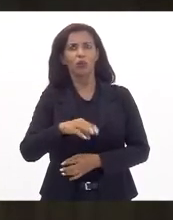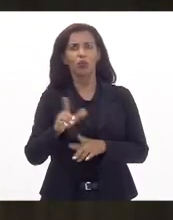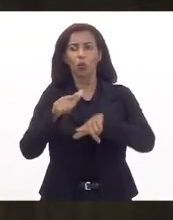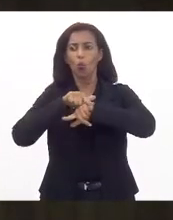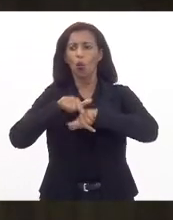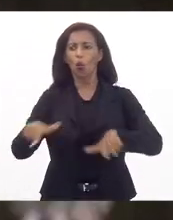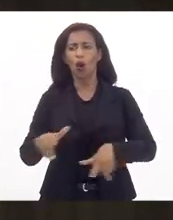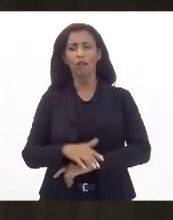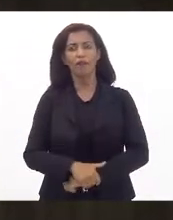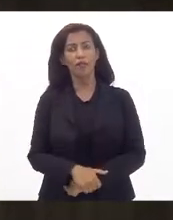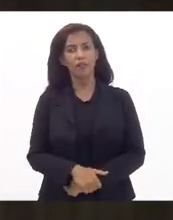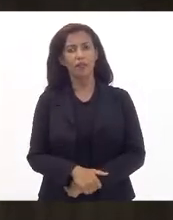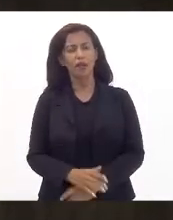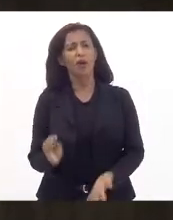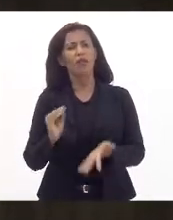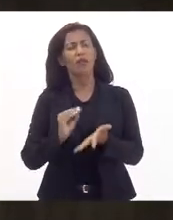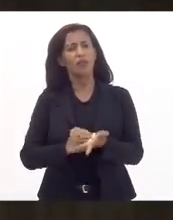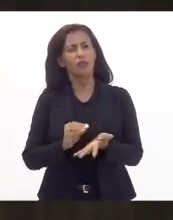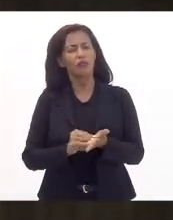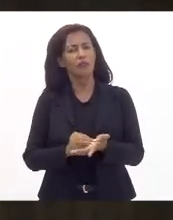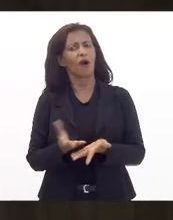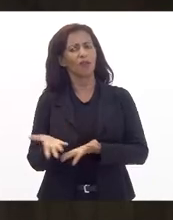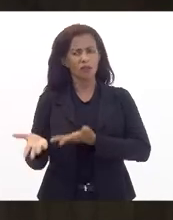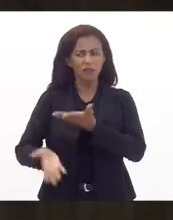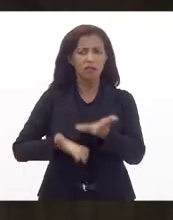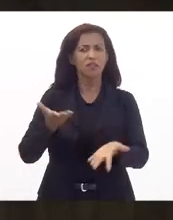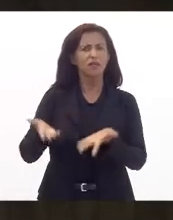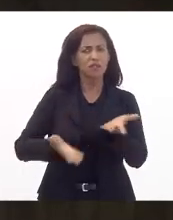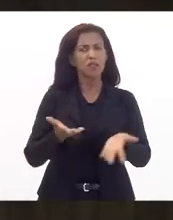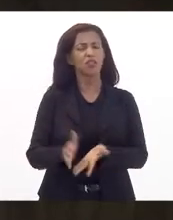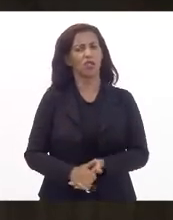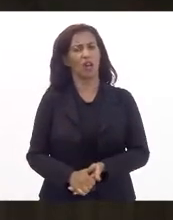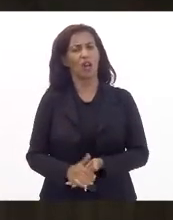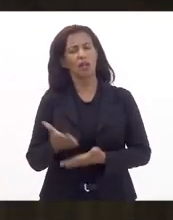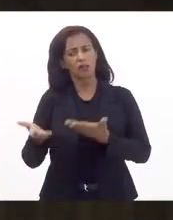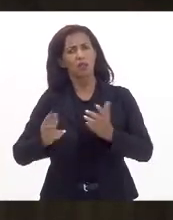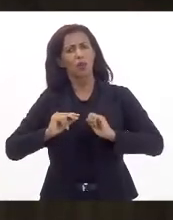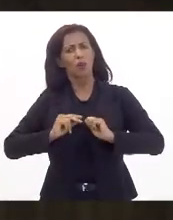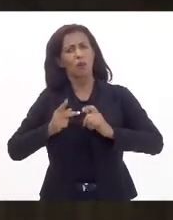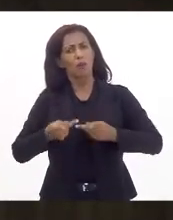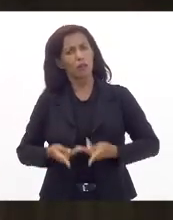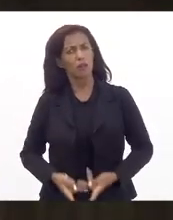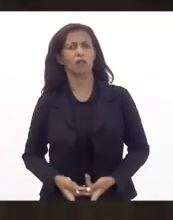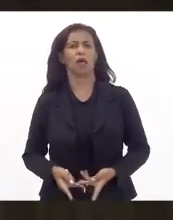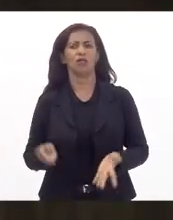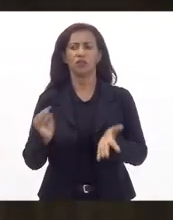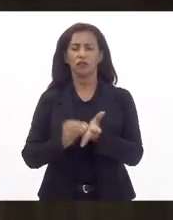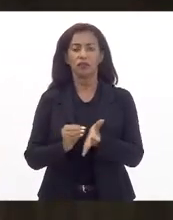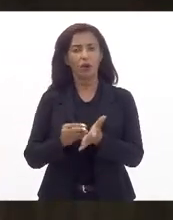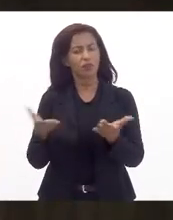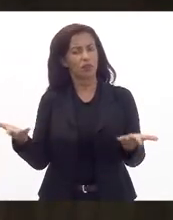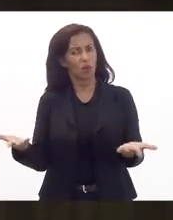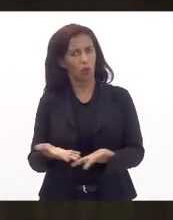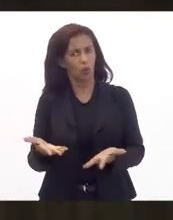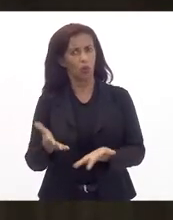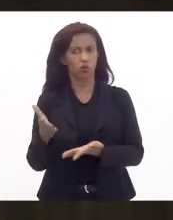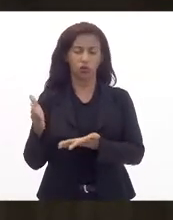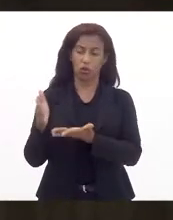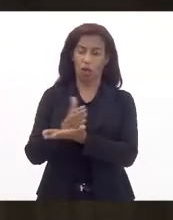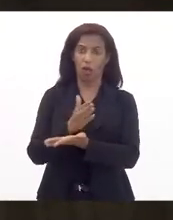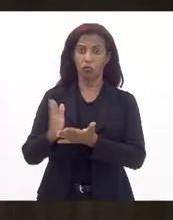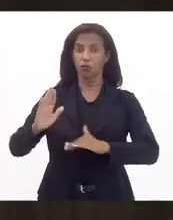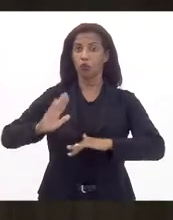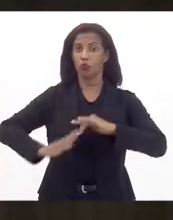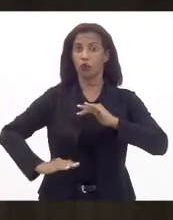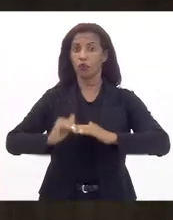alguns faz isso é falta realmente existem dicário e tratar humanidade falta hoje para o alguma por